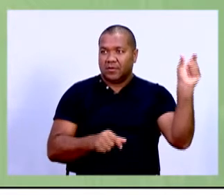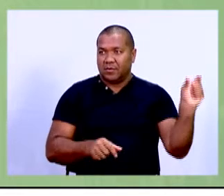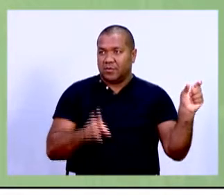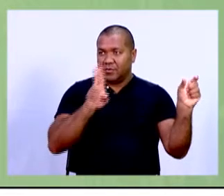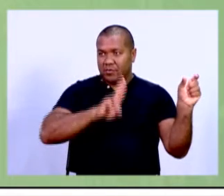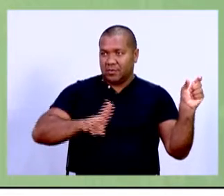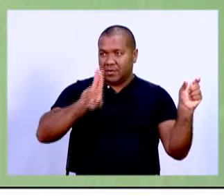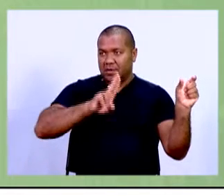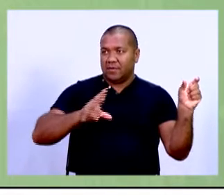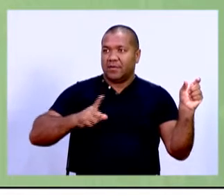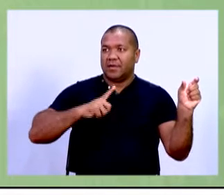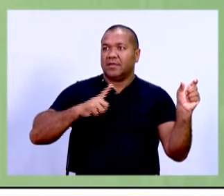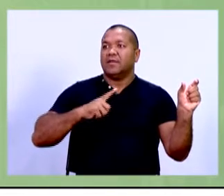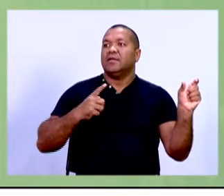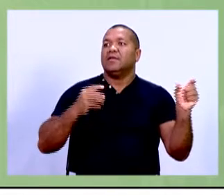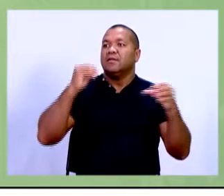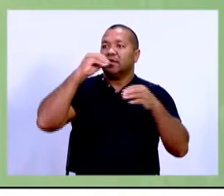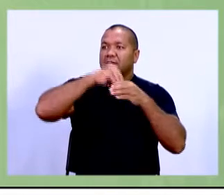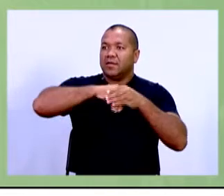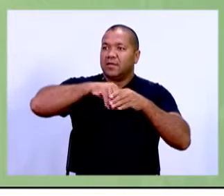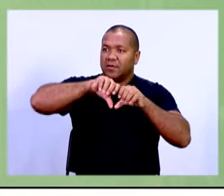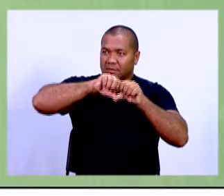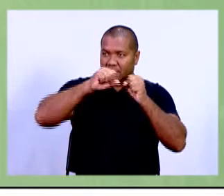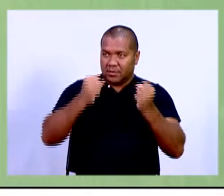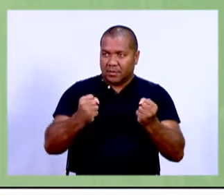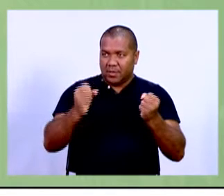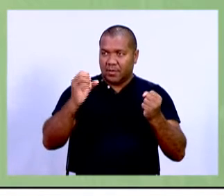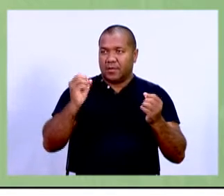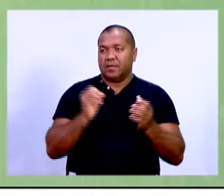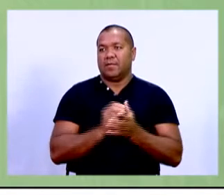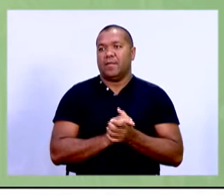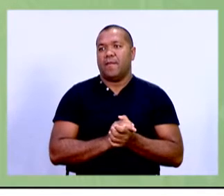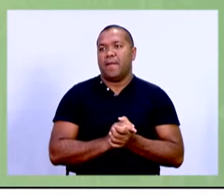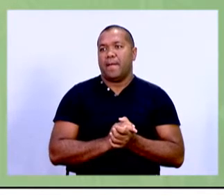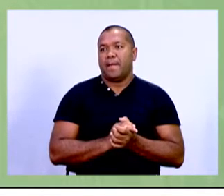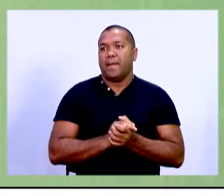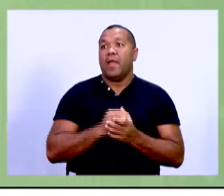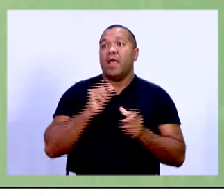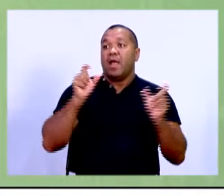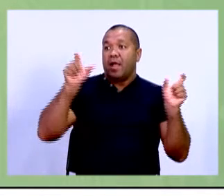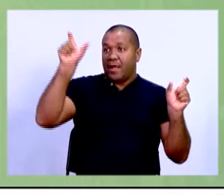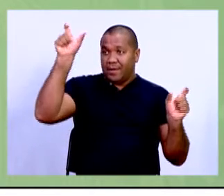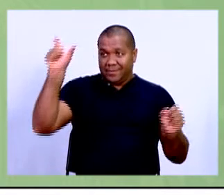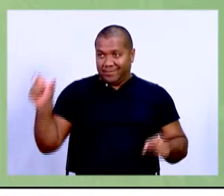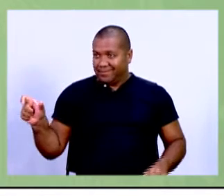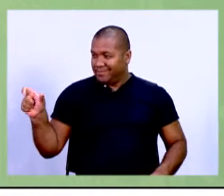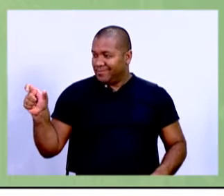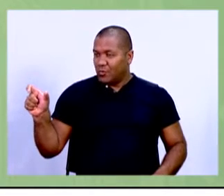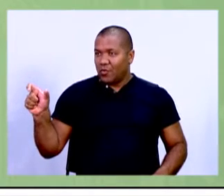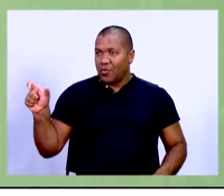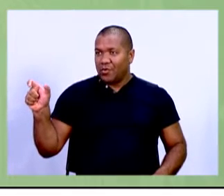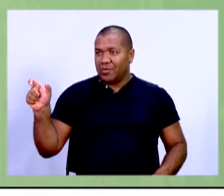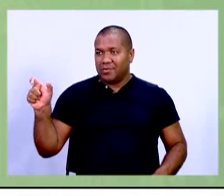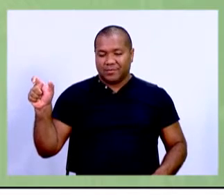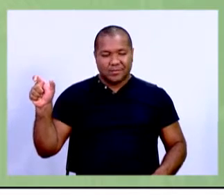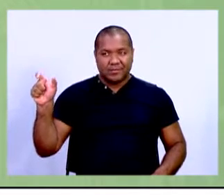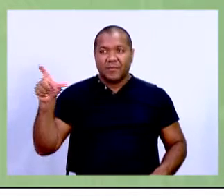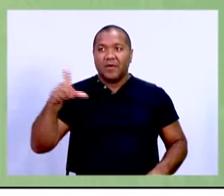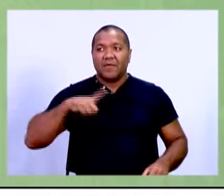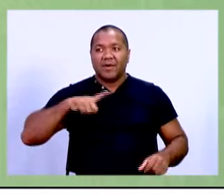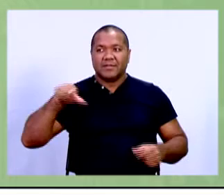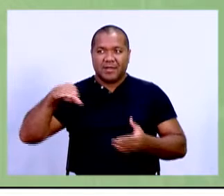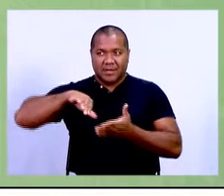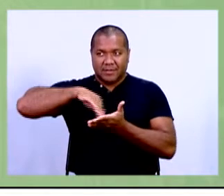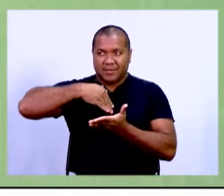usuário, vai ter dentro do nosso Agora OS. Esse atendente aqui seria a secretária